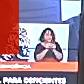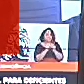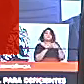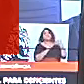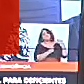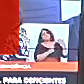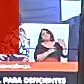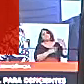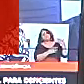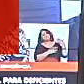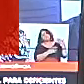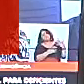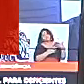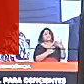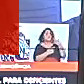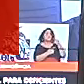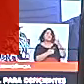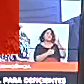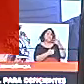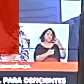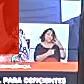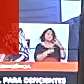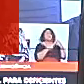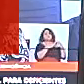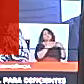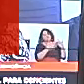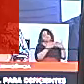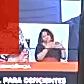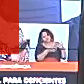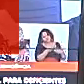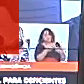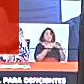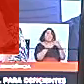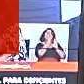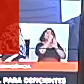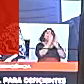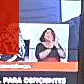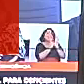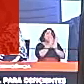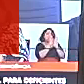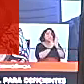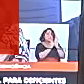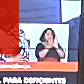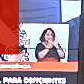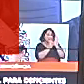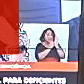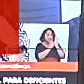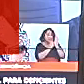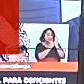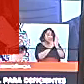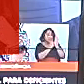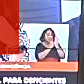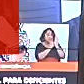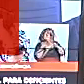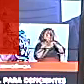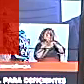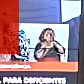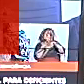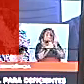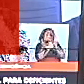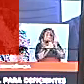na sequência um decreto estabelecendo prazo de validade, tempo para confecção dessa carteira, todos